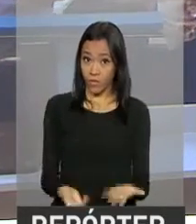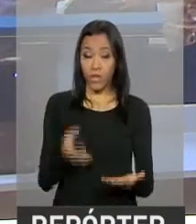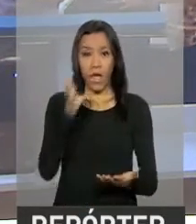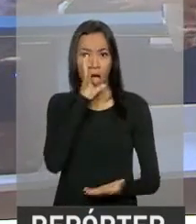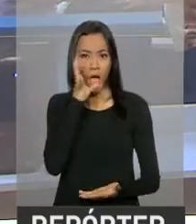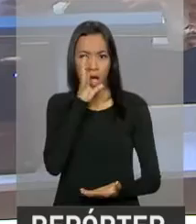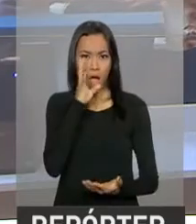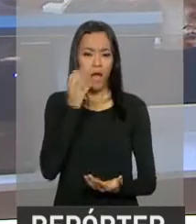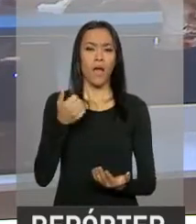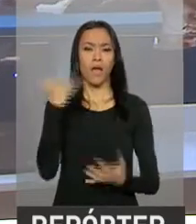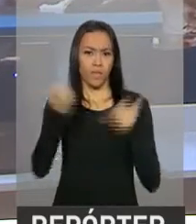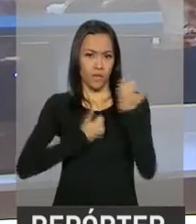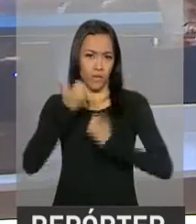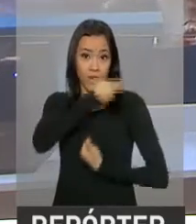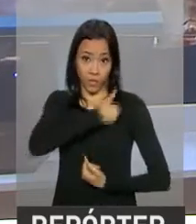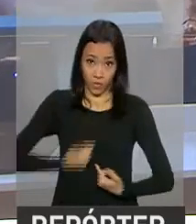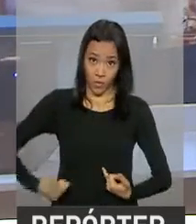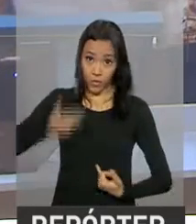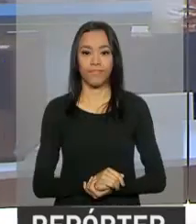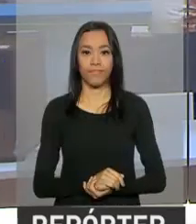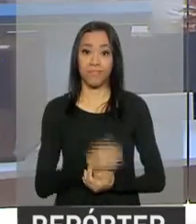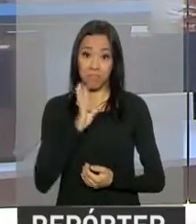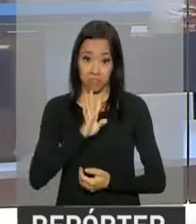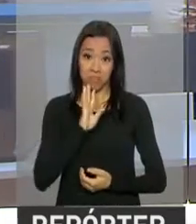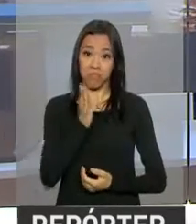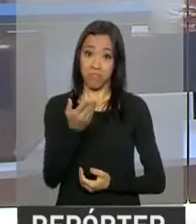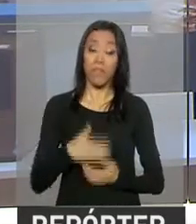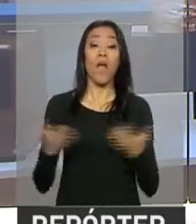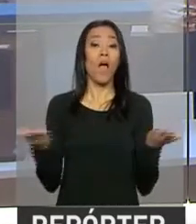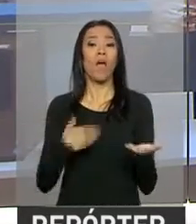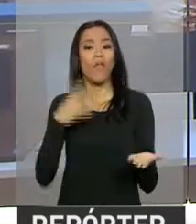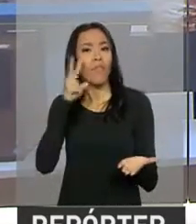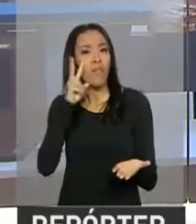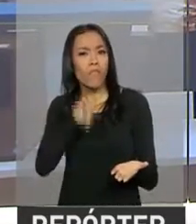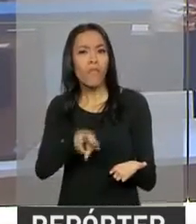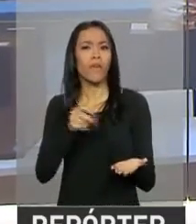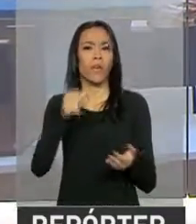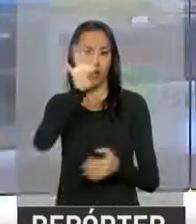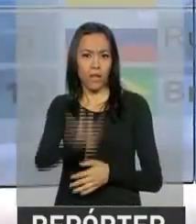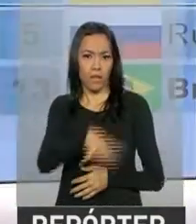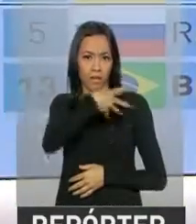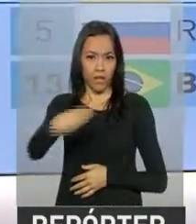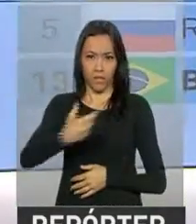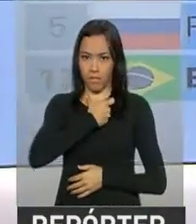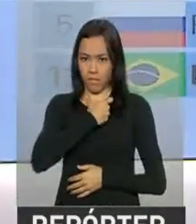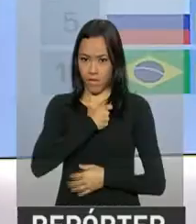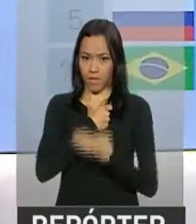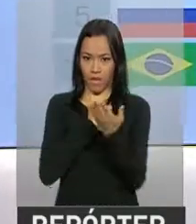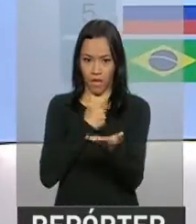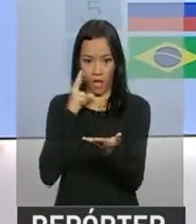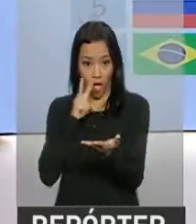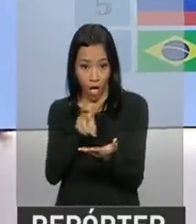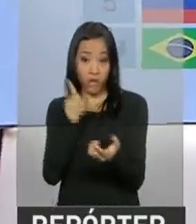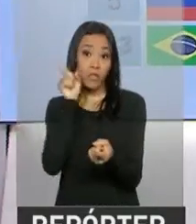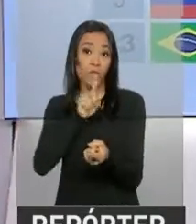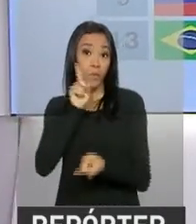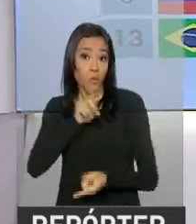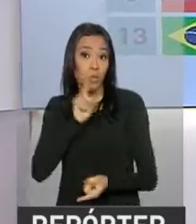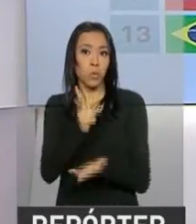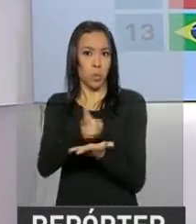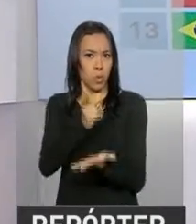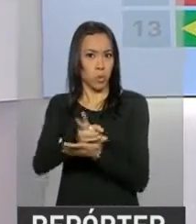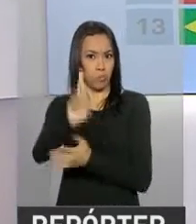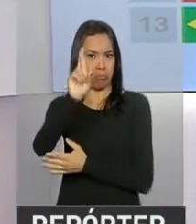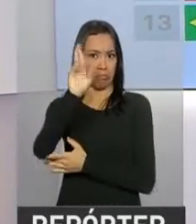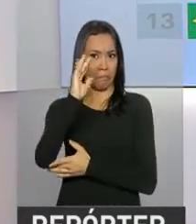do governo federal atualizadas de hora em hora e agora vamos ver como é que ficou o quadro de medalhas vão colocar aqui no telão taió estados unidos continua